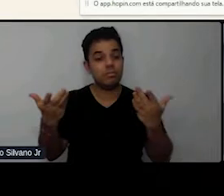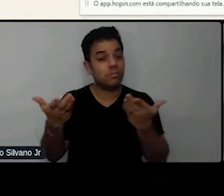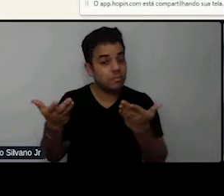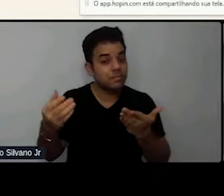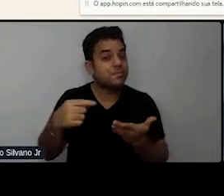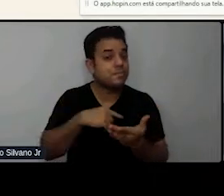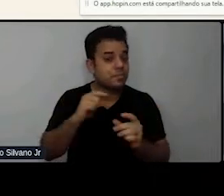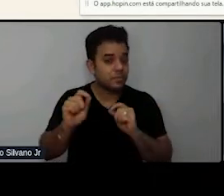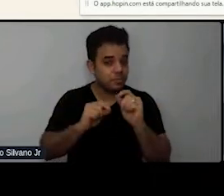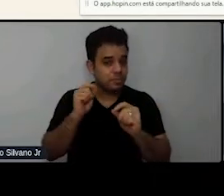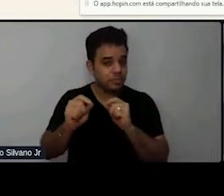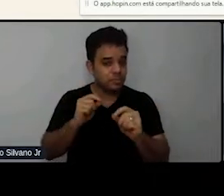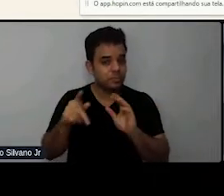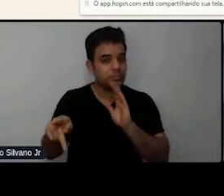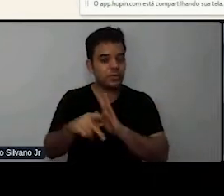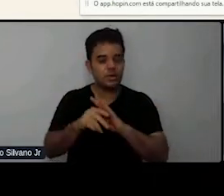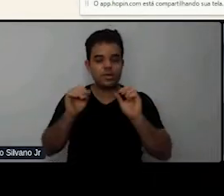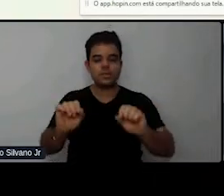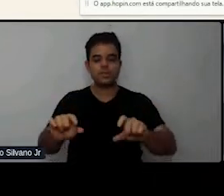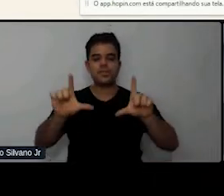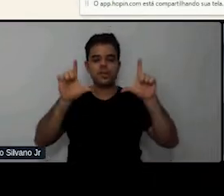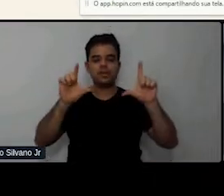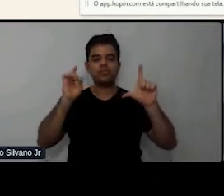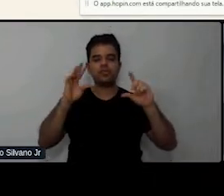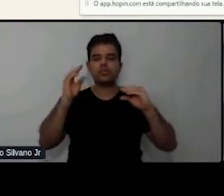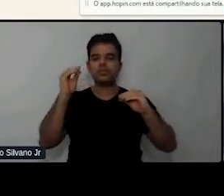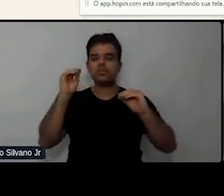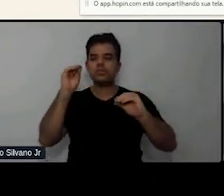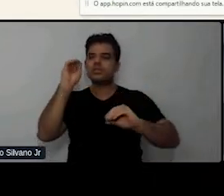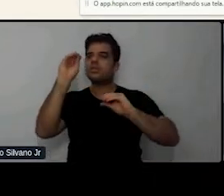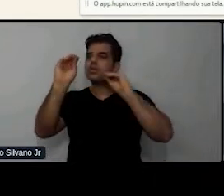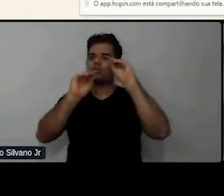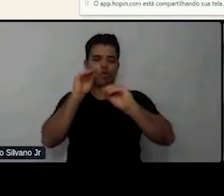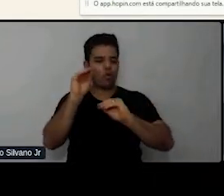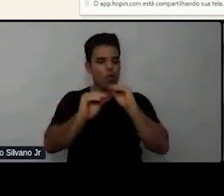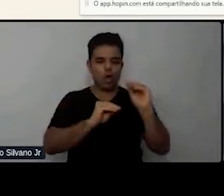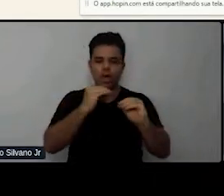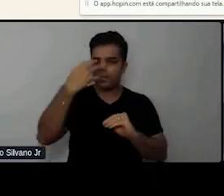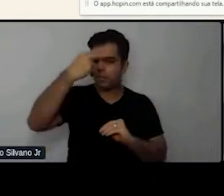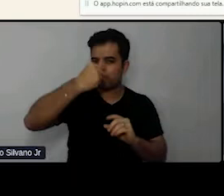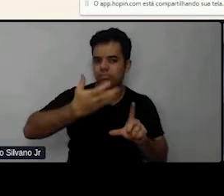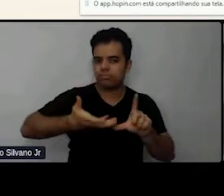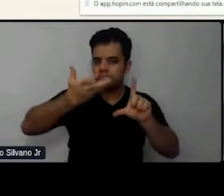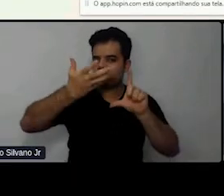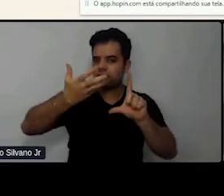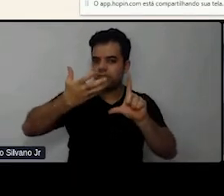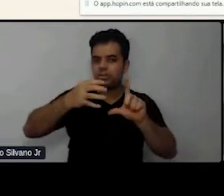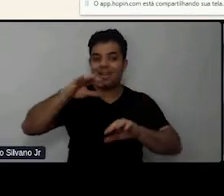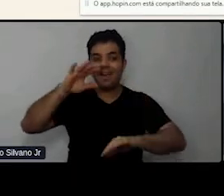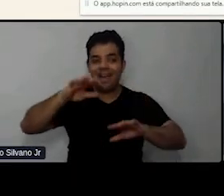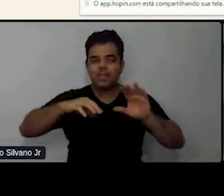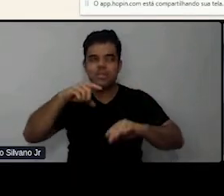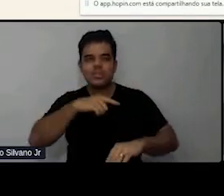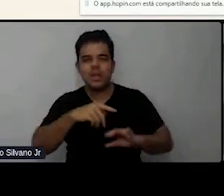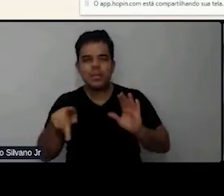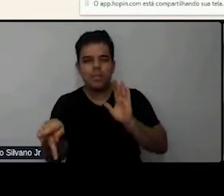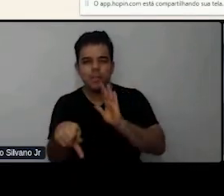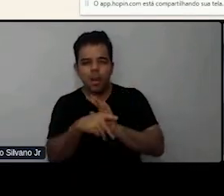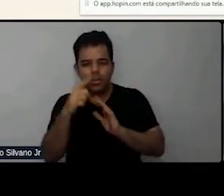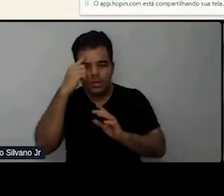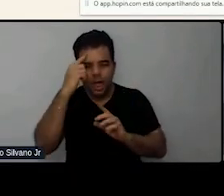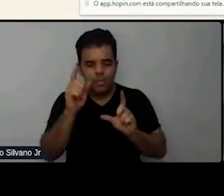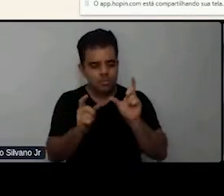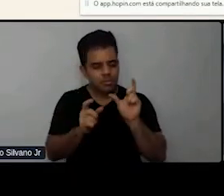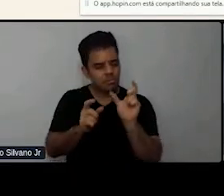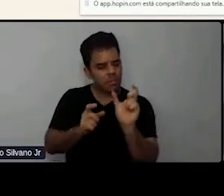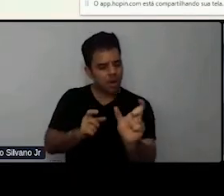chamada imagem decorativa. E onde isso geralmente é aplicado? Em casos onde a gente tem algum ícone e algum texto ao lado, por